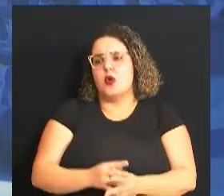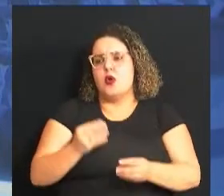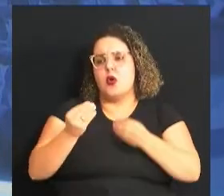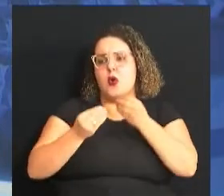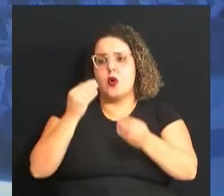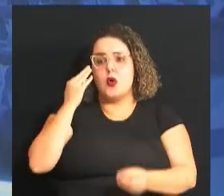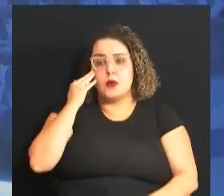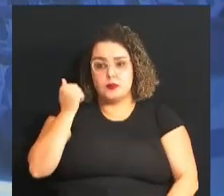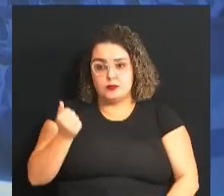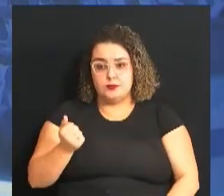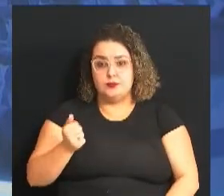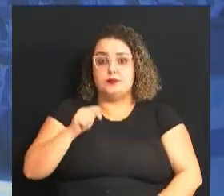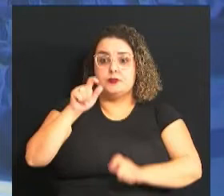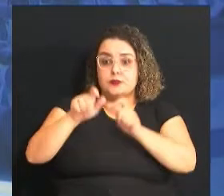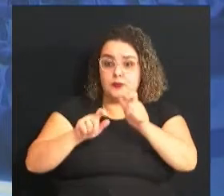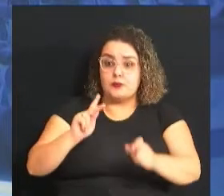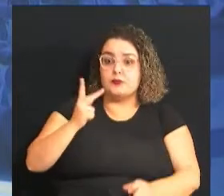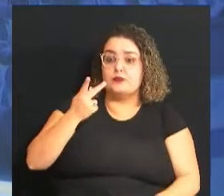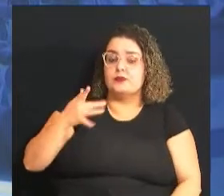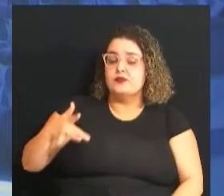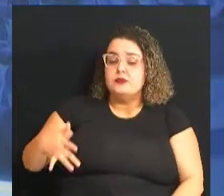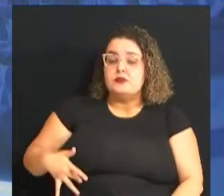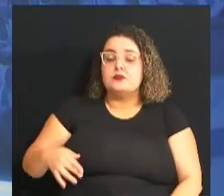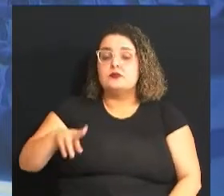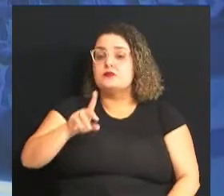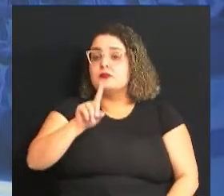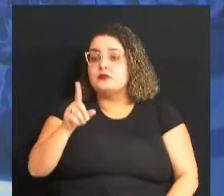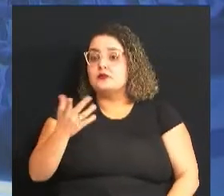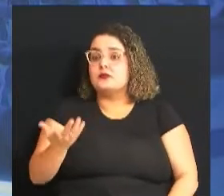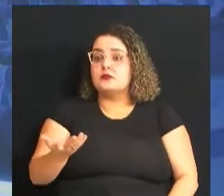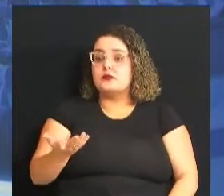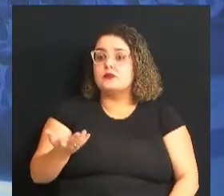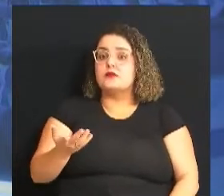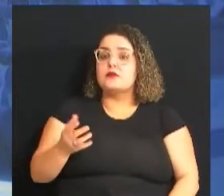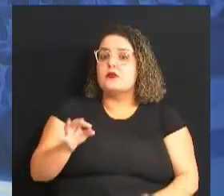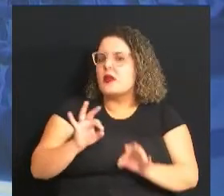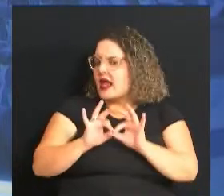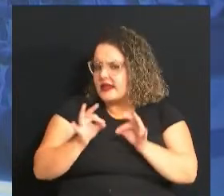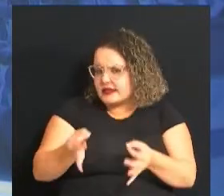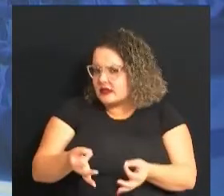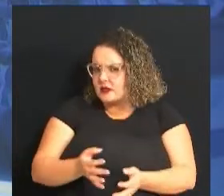pessoa está com hepatite ou não? É um exame simples?